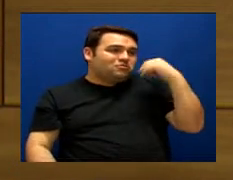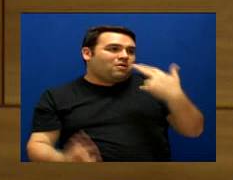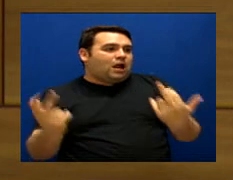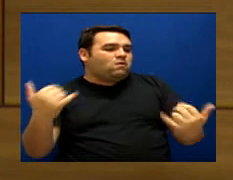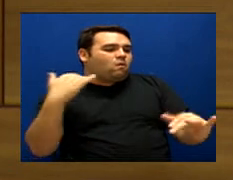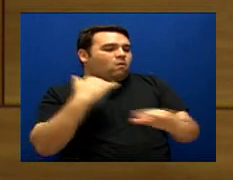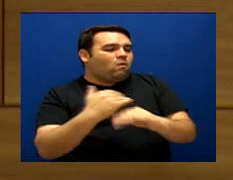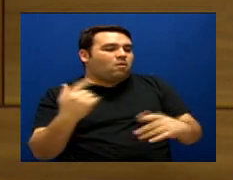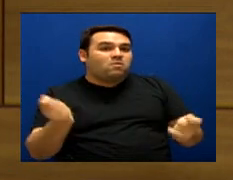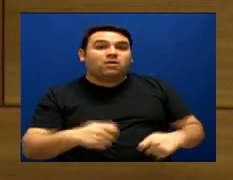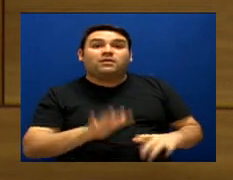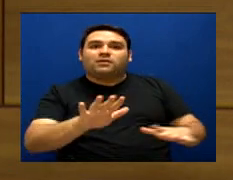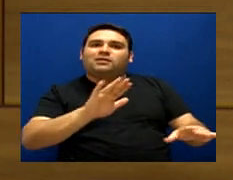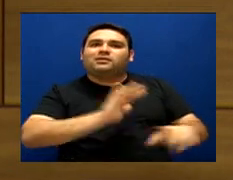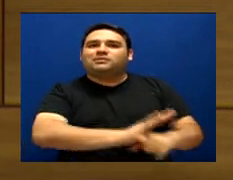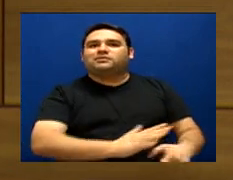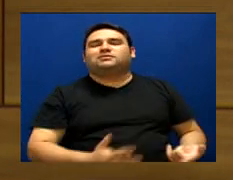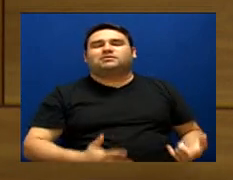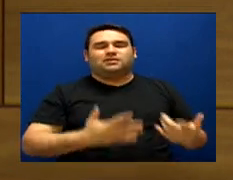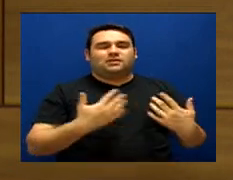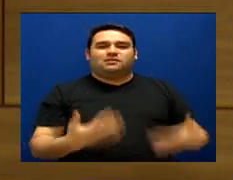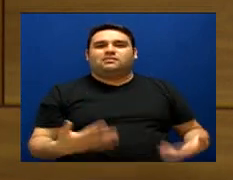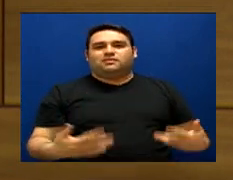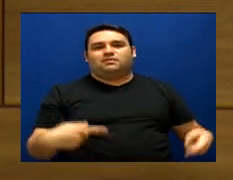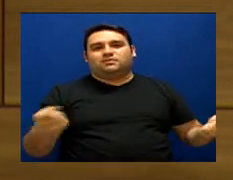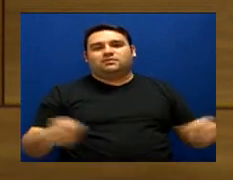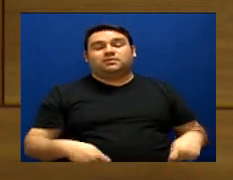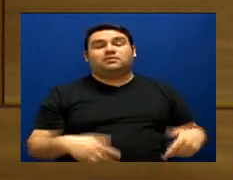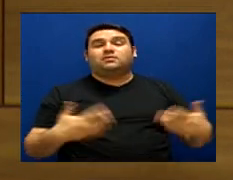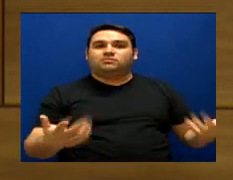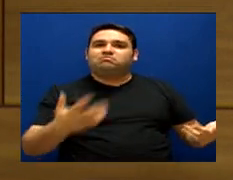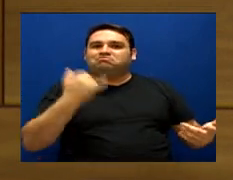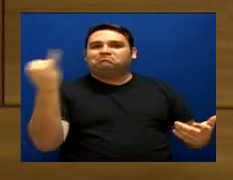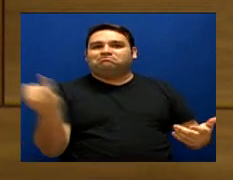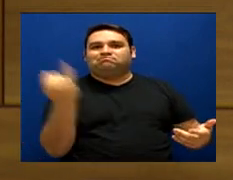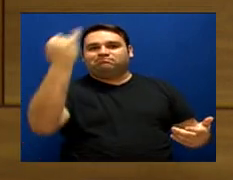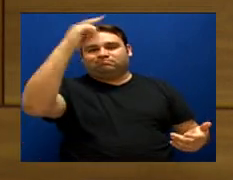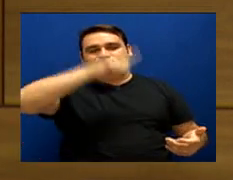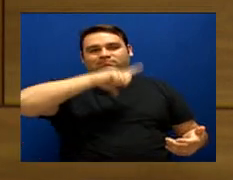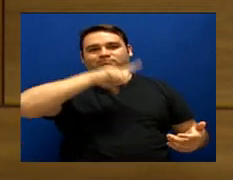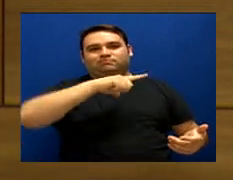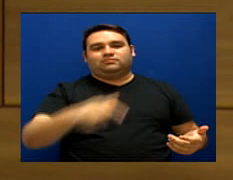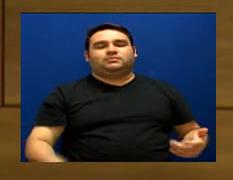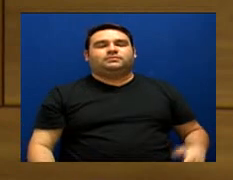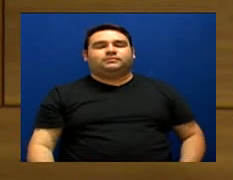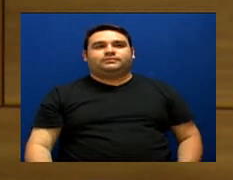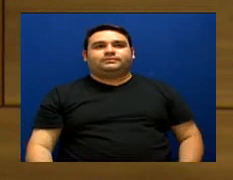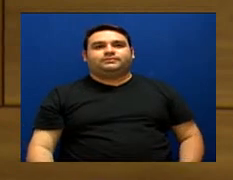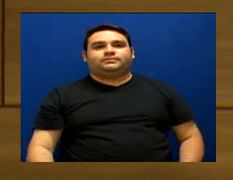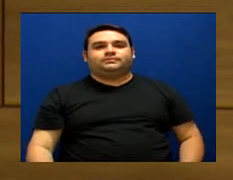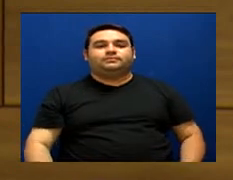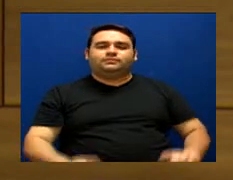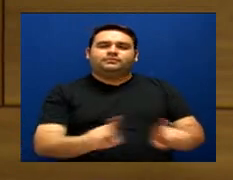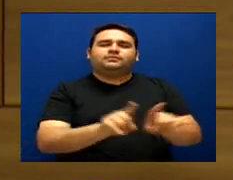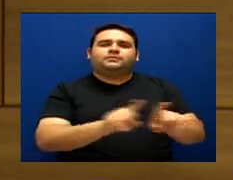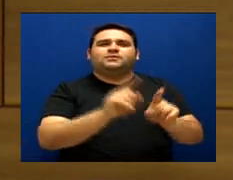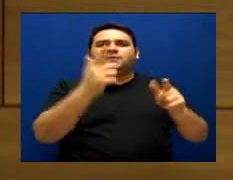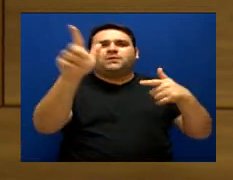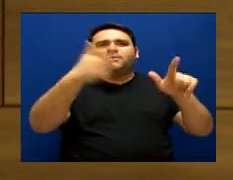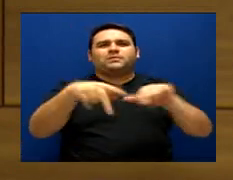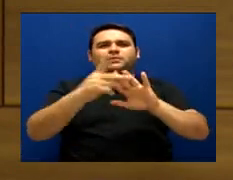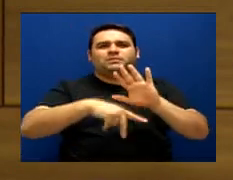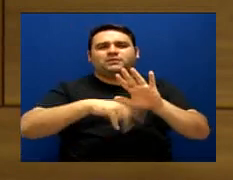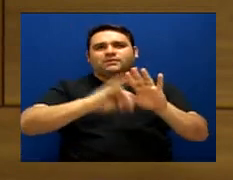seja equivalente, mas ajuda, ameniza a dor, e isso que é de suma importância. E temos assim, outros